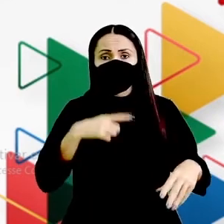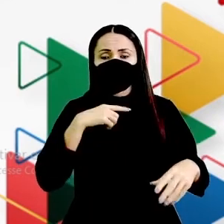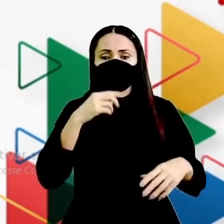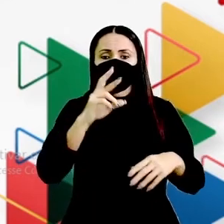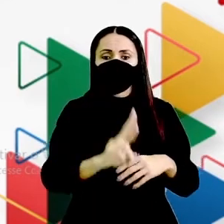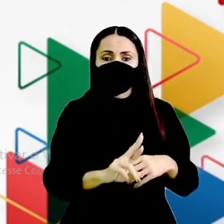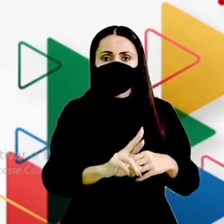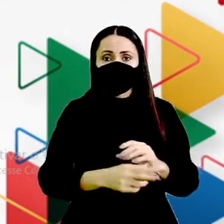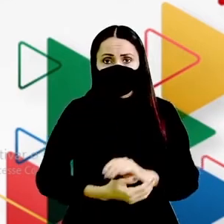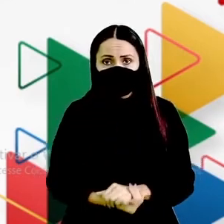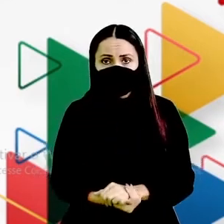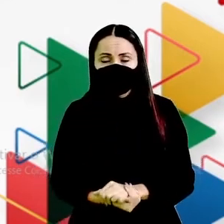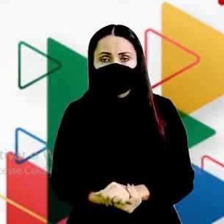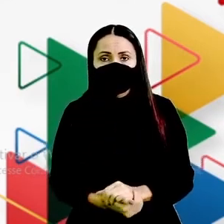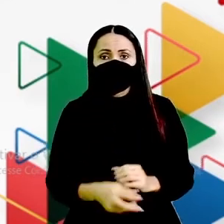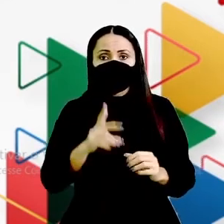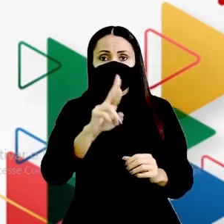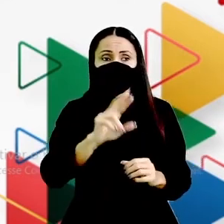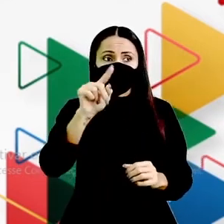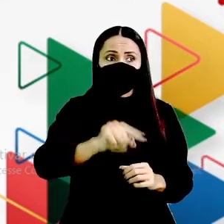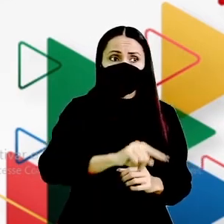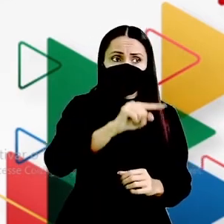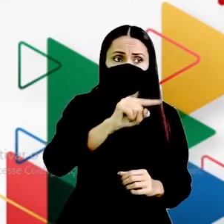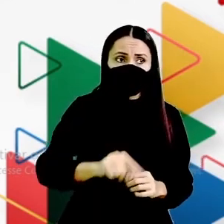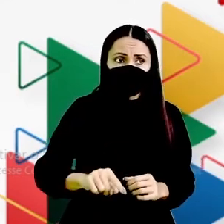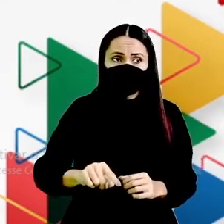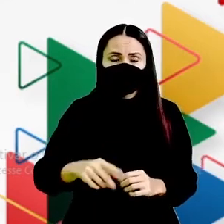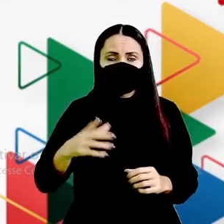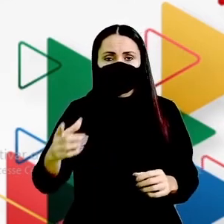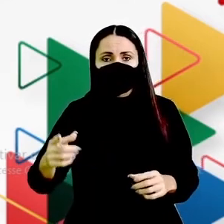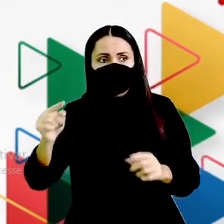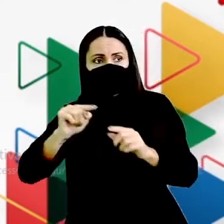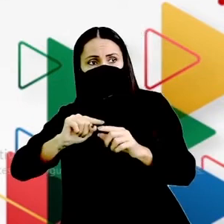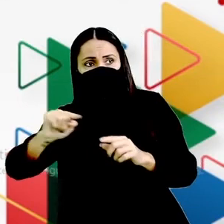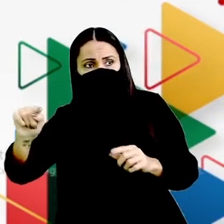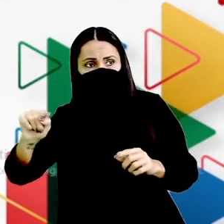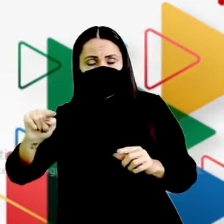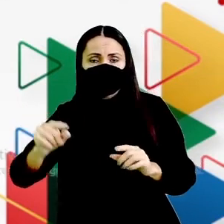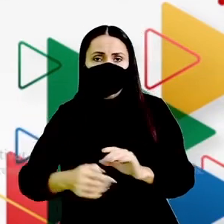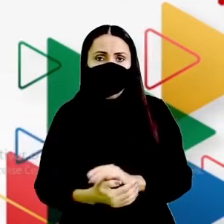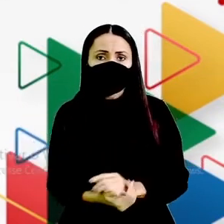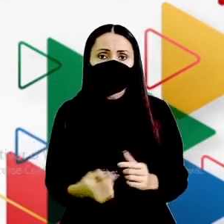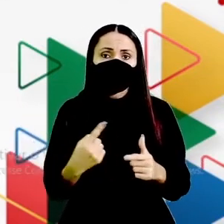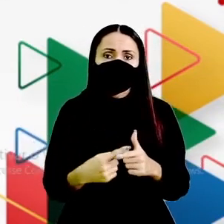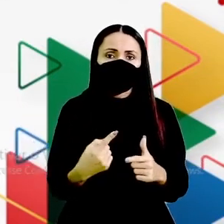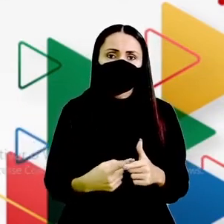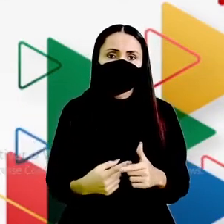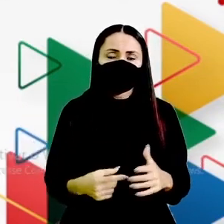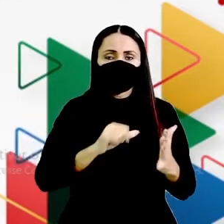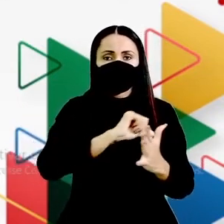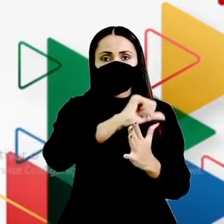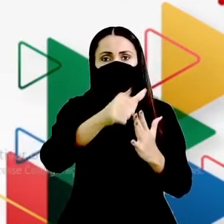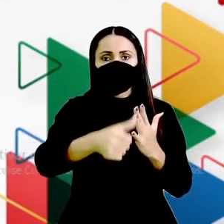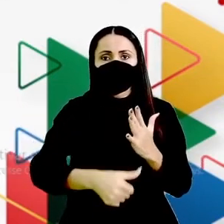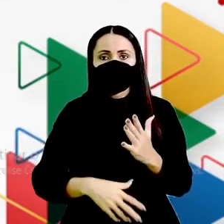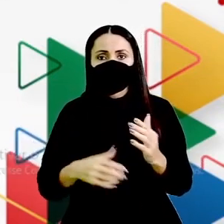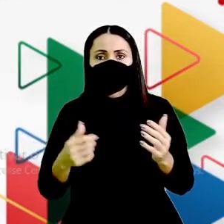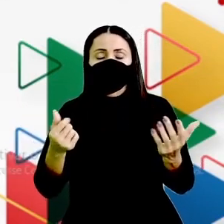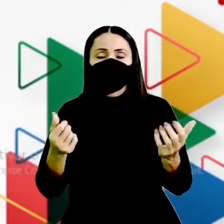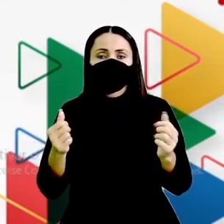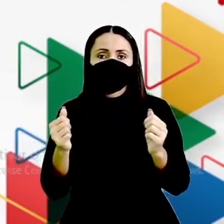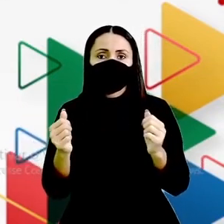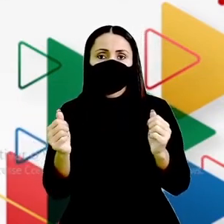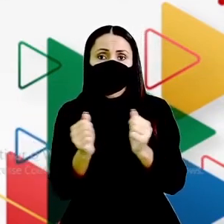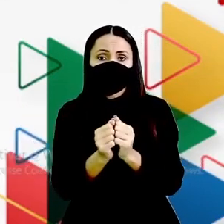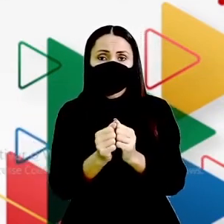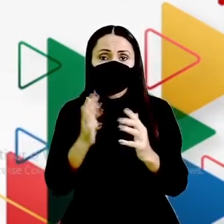corto R. Por isso que leva um acento. Sabe por quê? Uma vogal seguida de consoante não tem acento, mesmo sendo Perfeito.